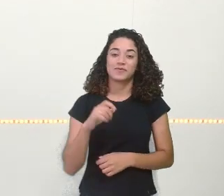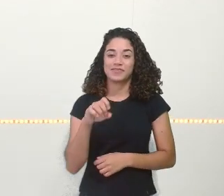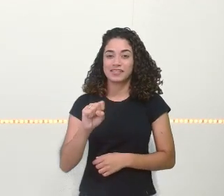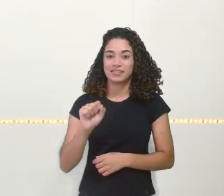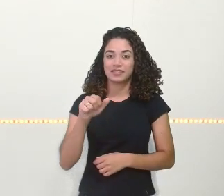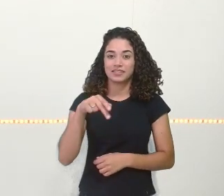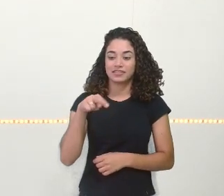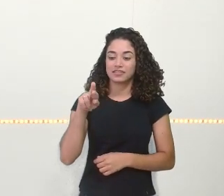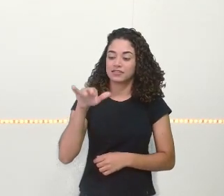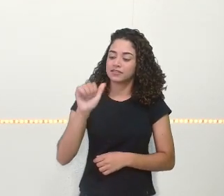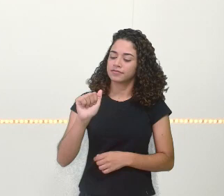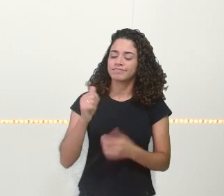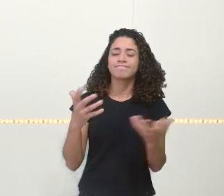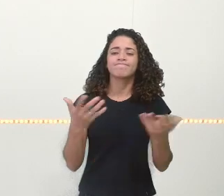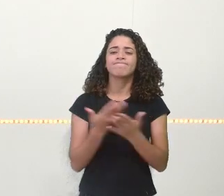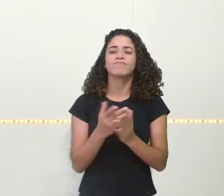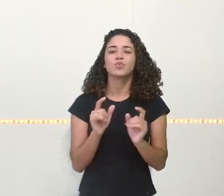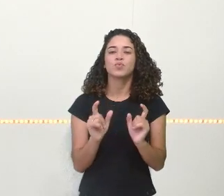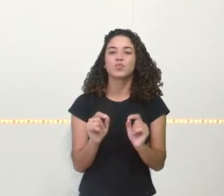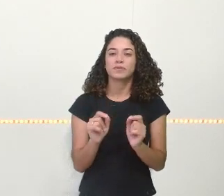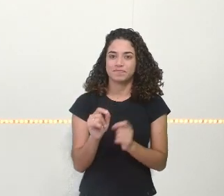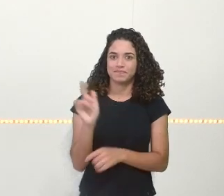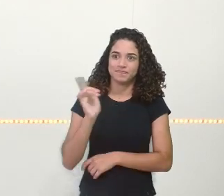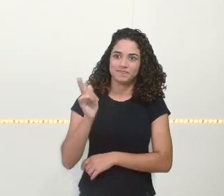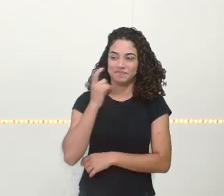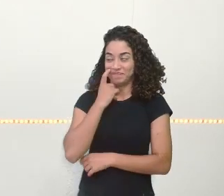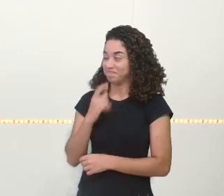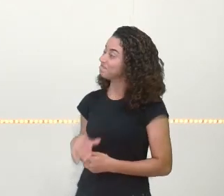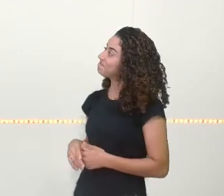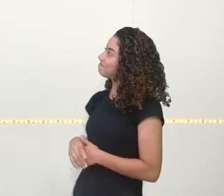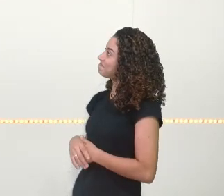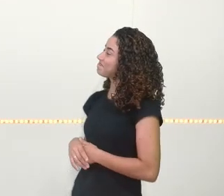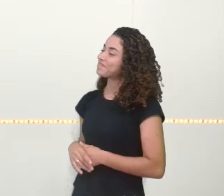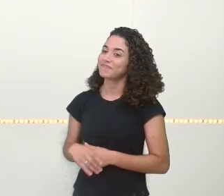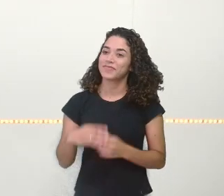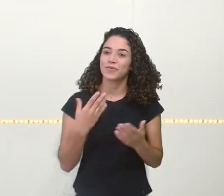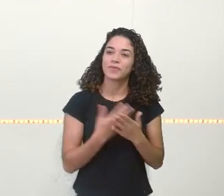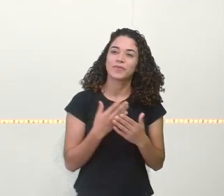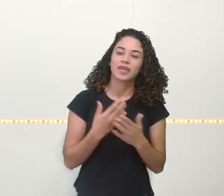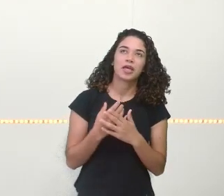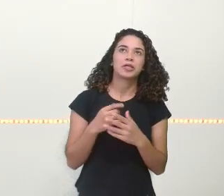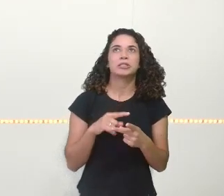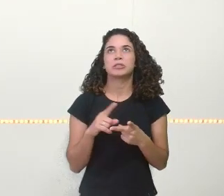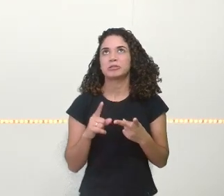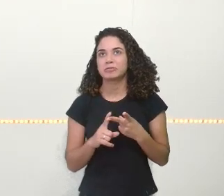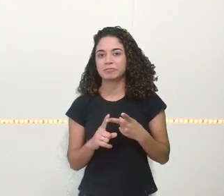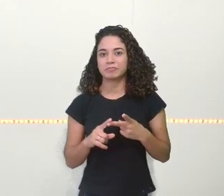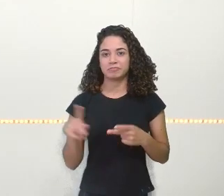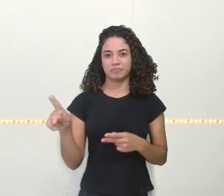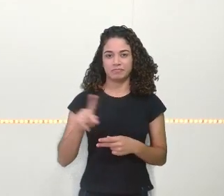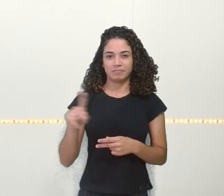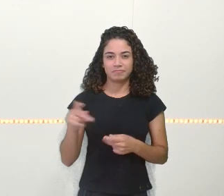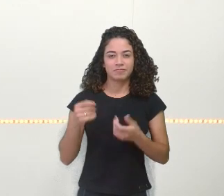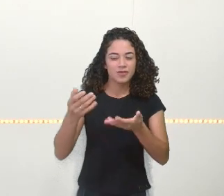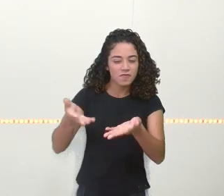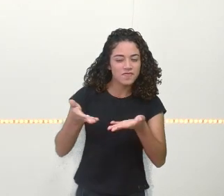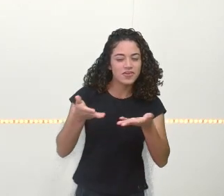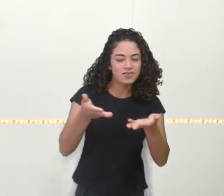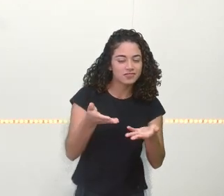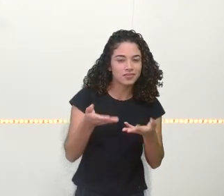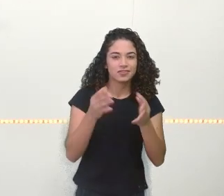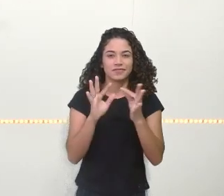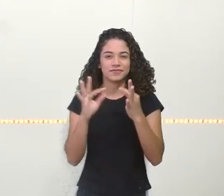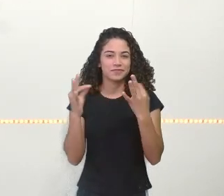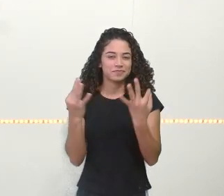de Geografia. Então, nossos estudantes, professores, nossos convidados, né, familiares,